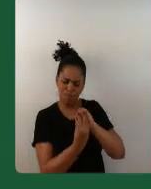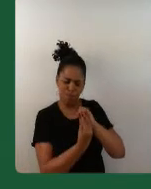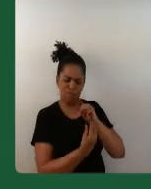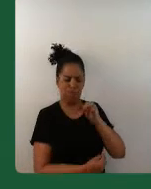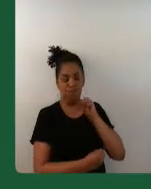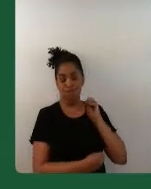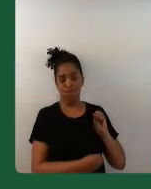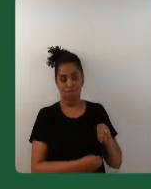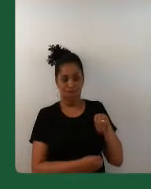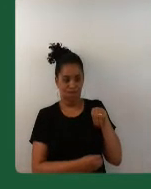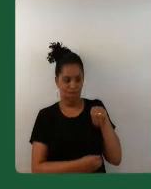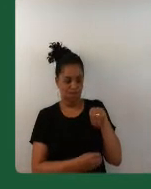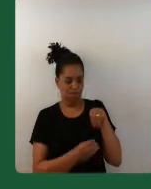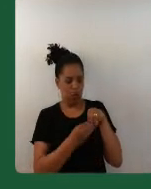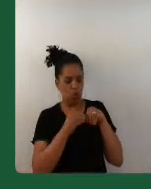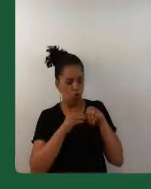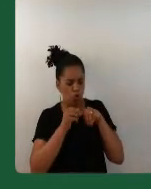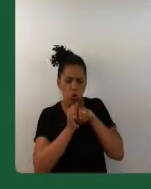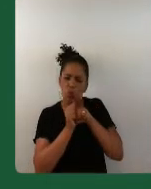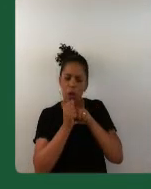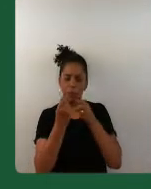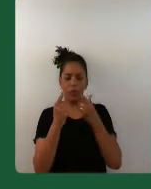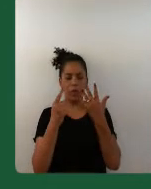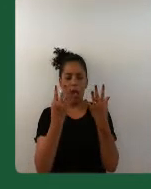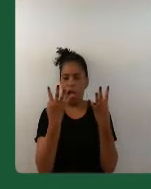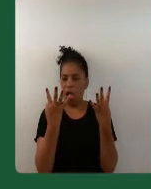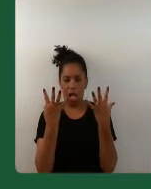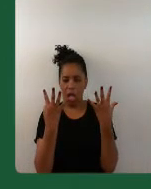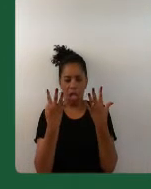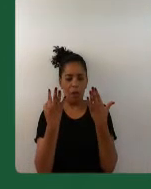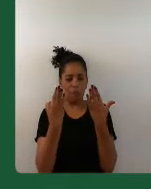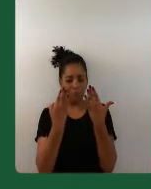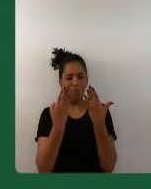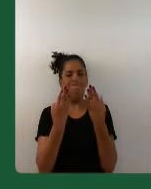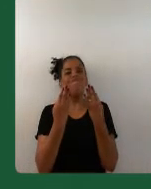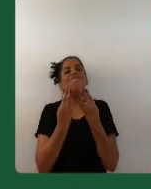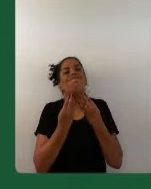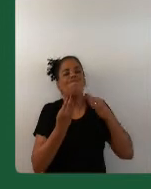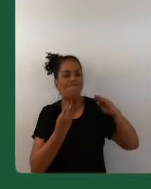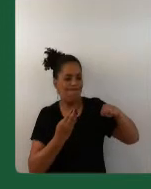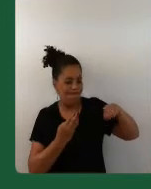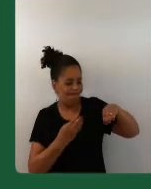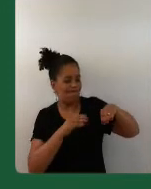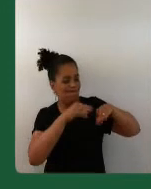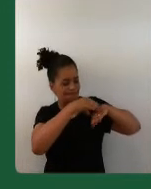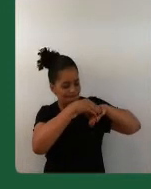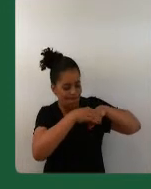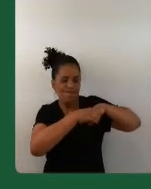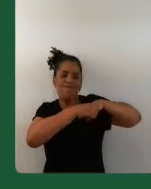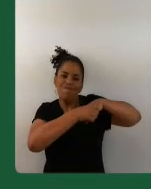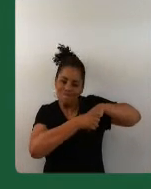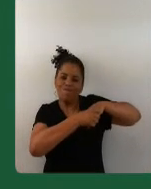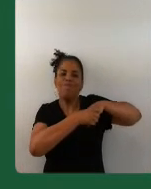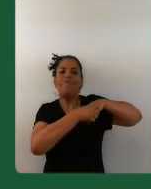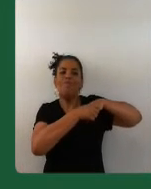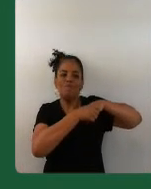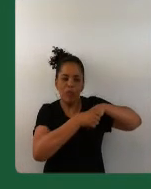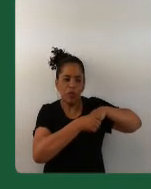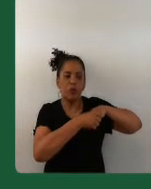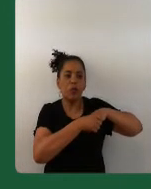Nesse caso, o dedão do paciente não está fundido, mas todos os outros dedos estão